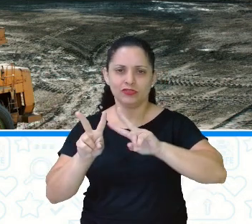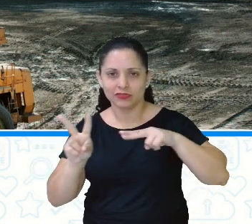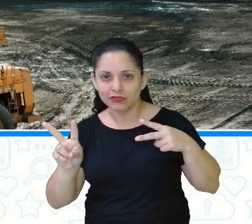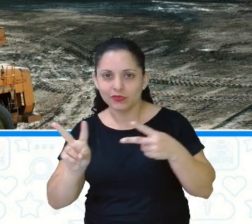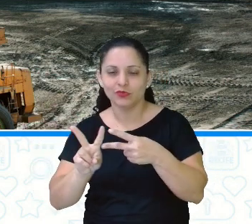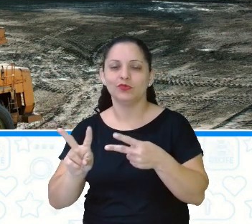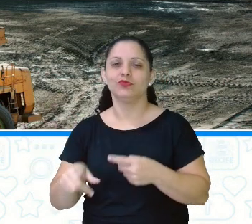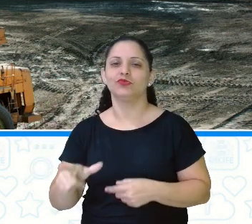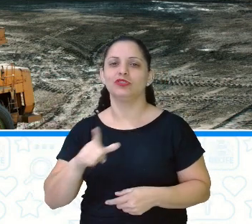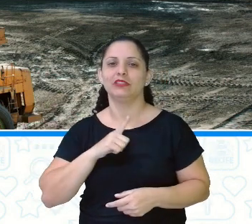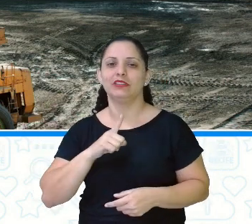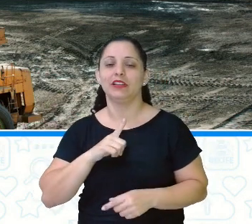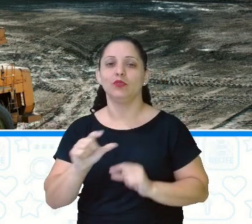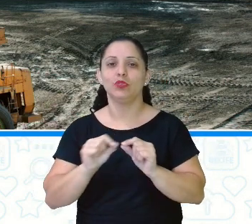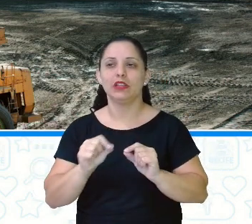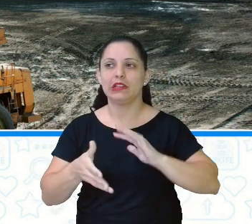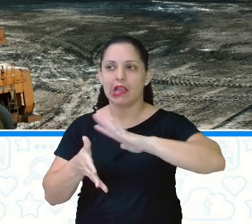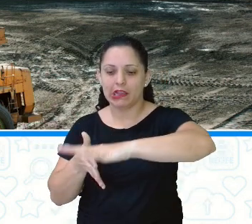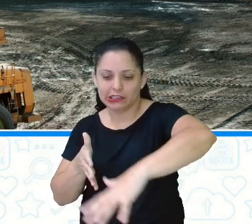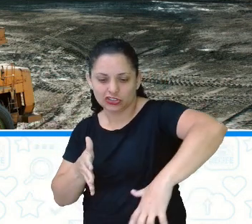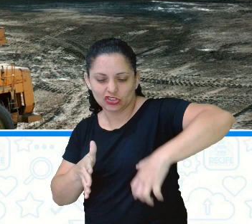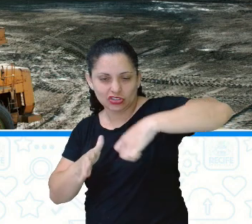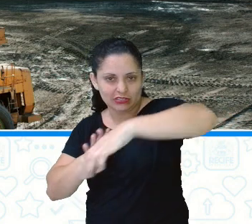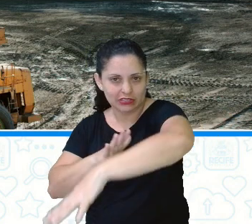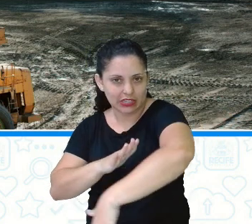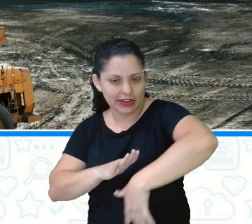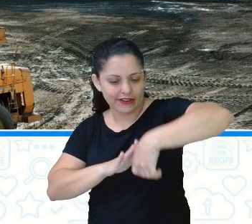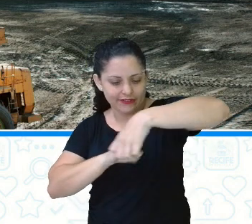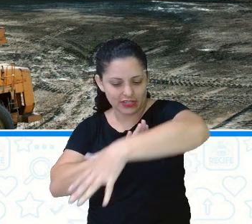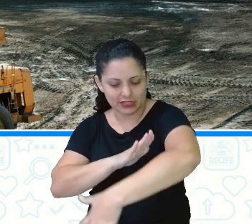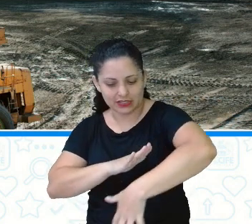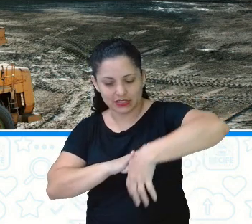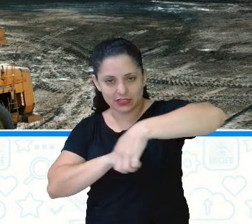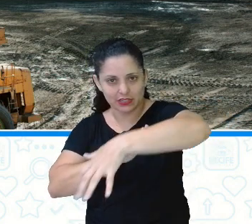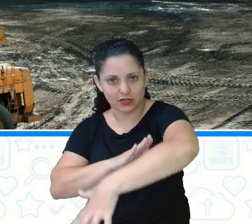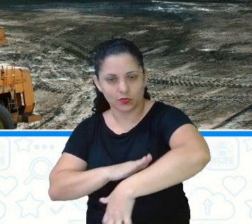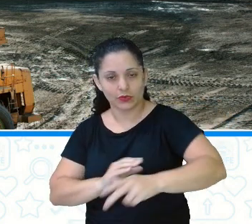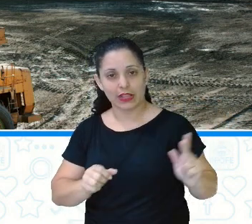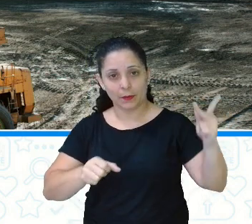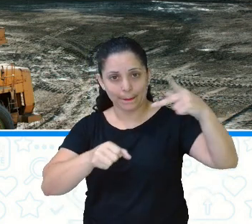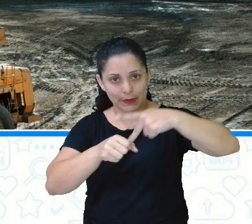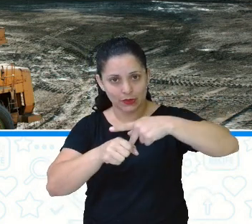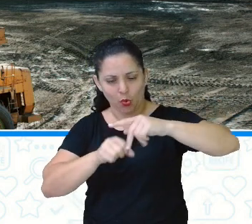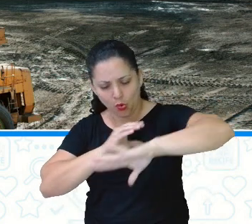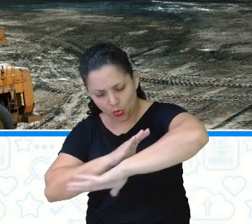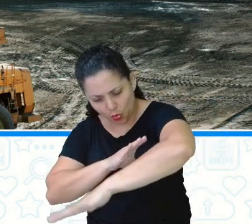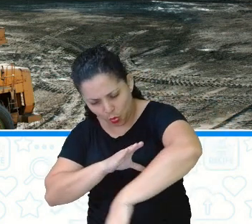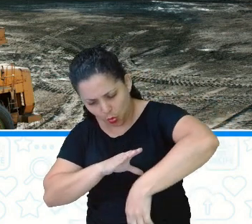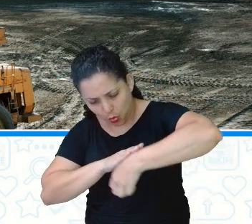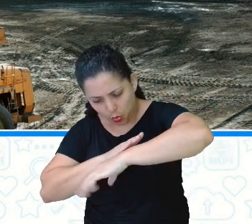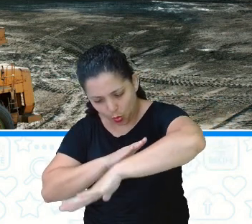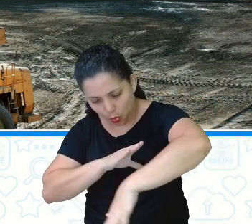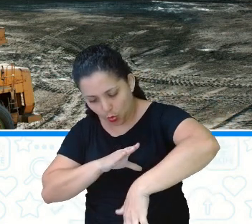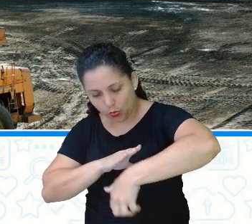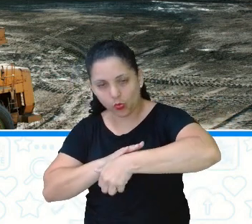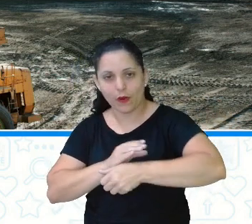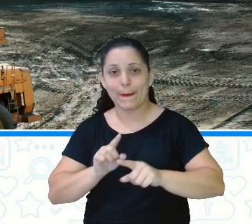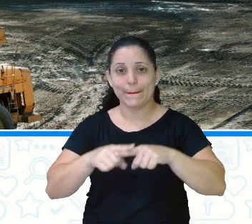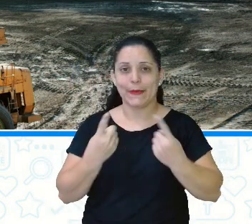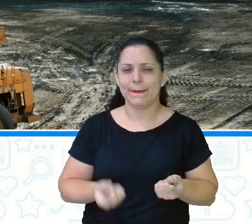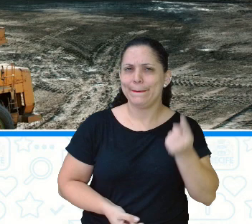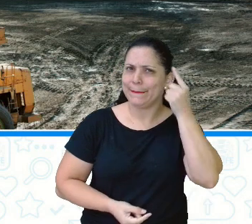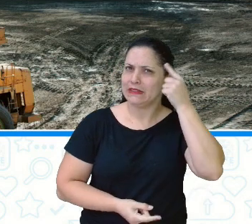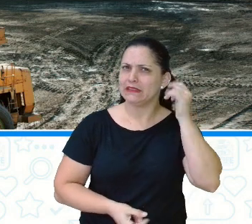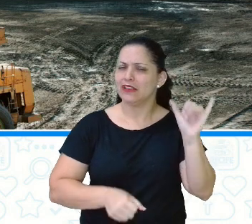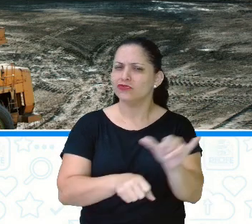os fósseis, por exemplo, a extração de petróleo e tal. Tudo isso é necessário, mas a gente precisa pensar em forma de